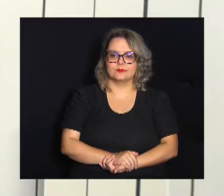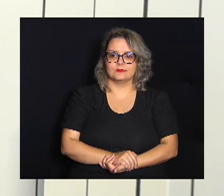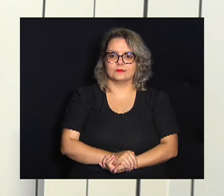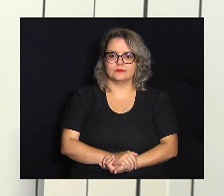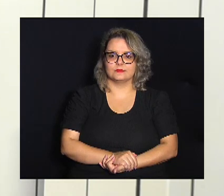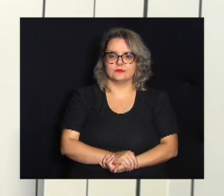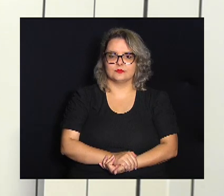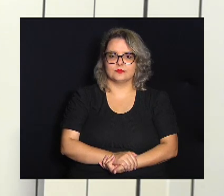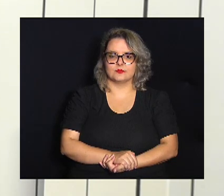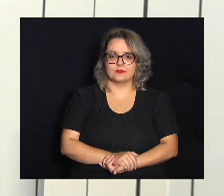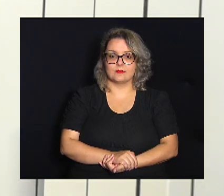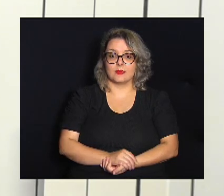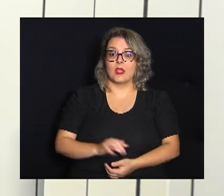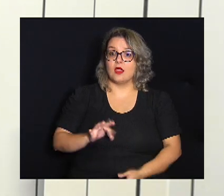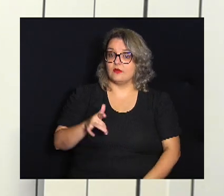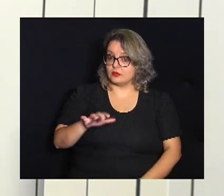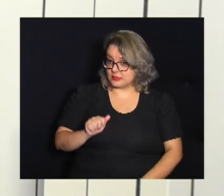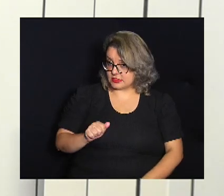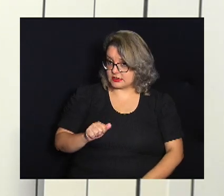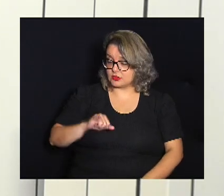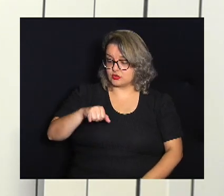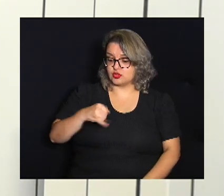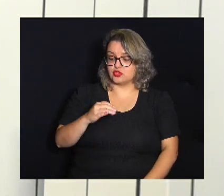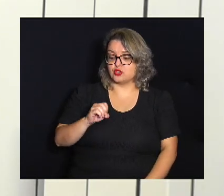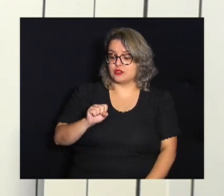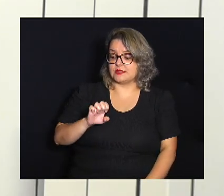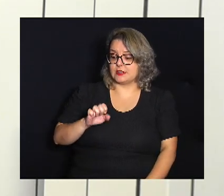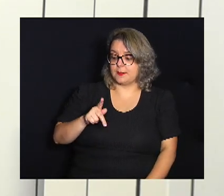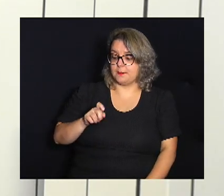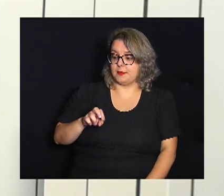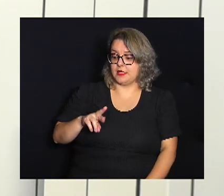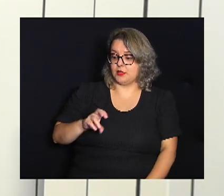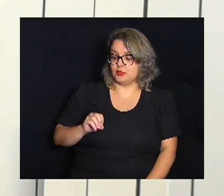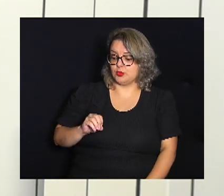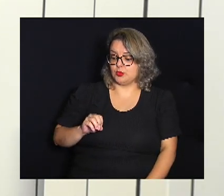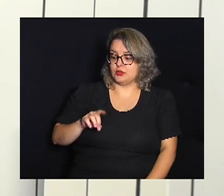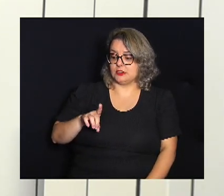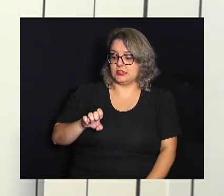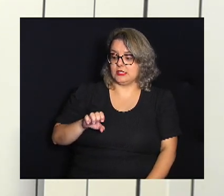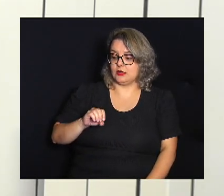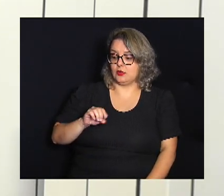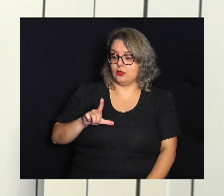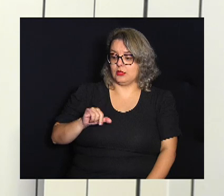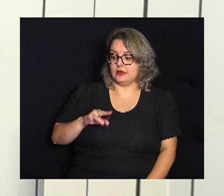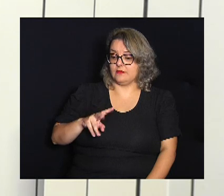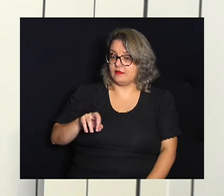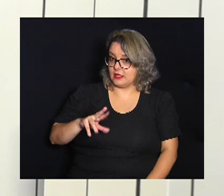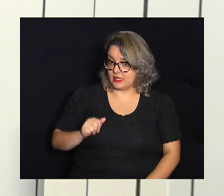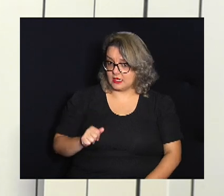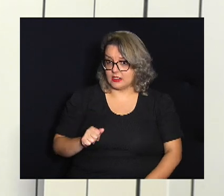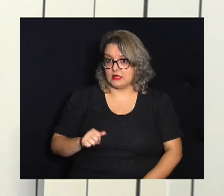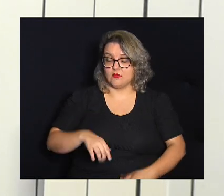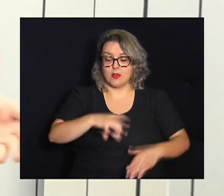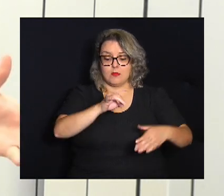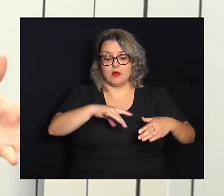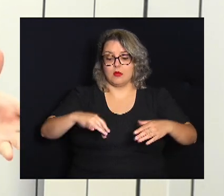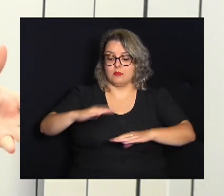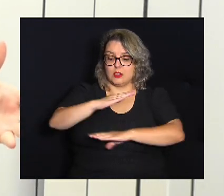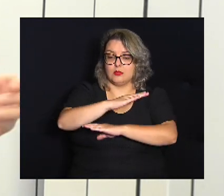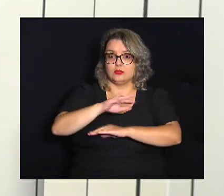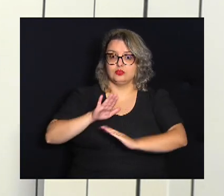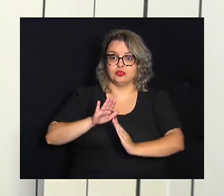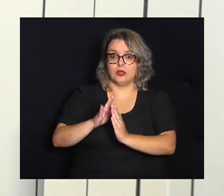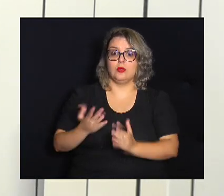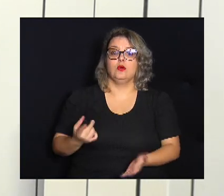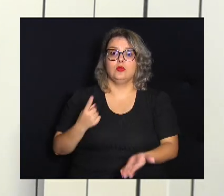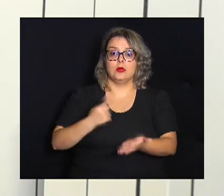A Fundação José Pedro de Oliveira realizou o plantio de árvores aqui na fachada da Câmara Municipal, o que marcou